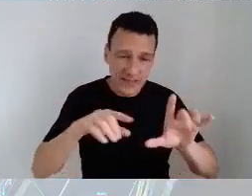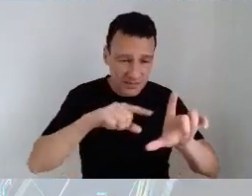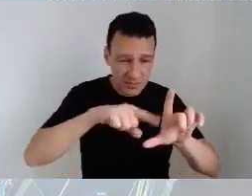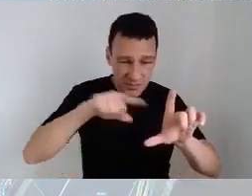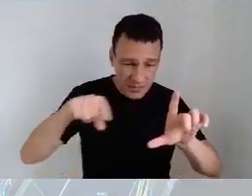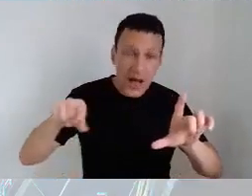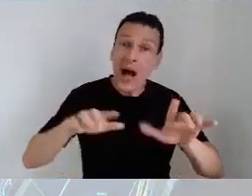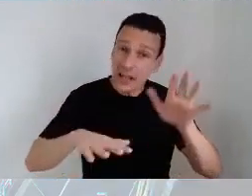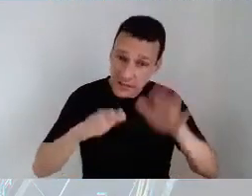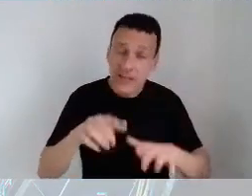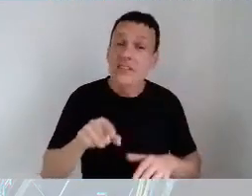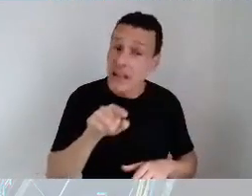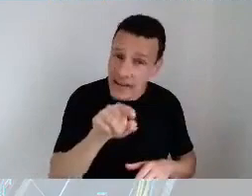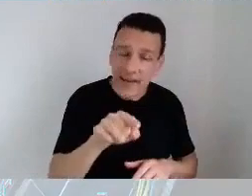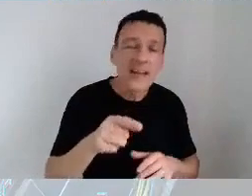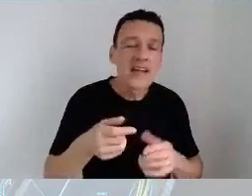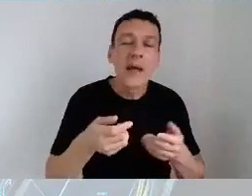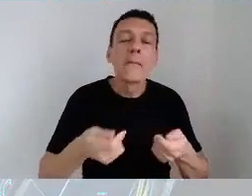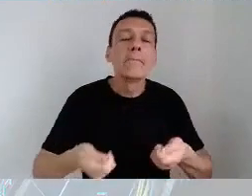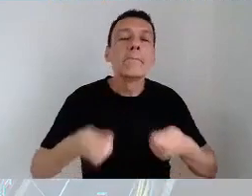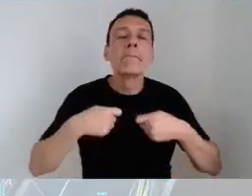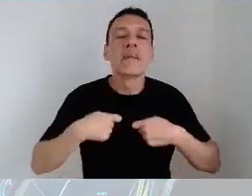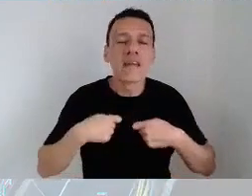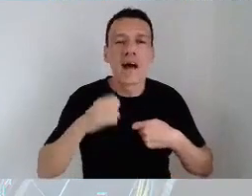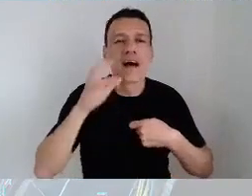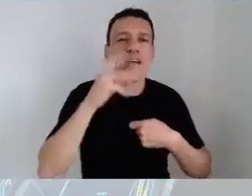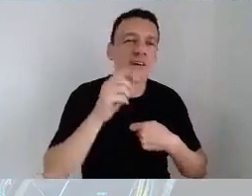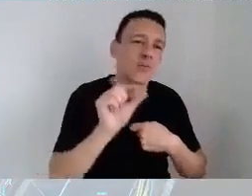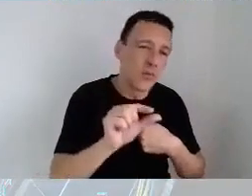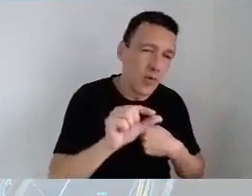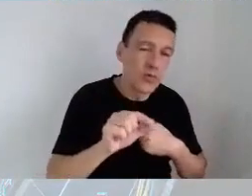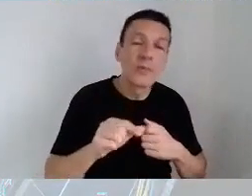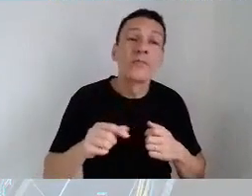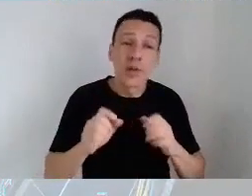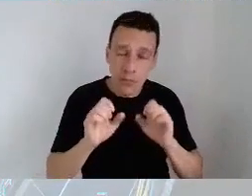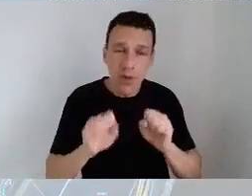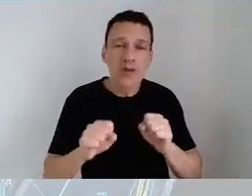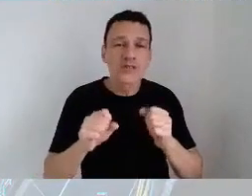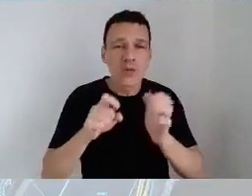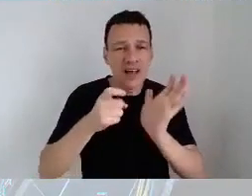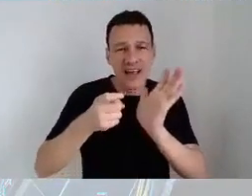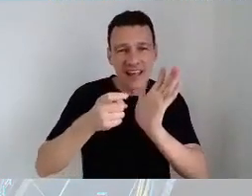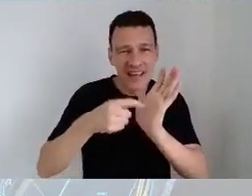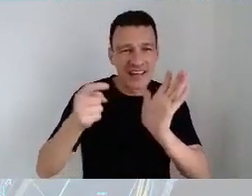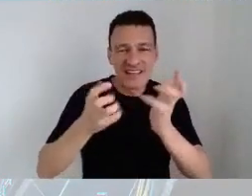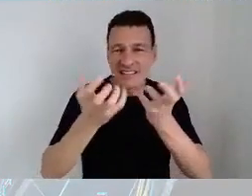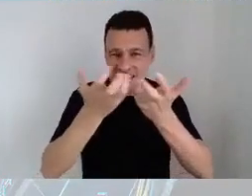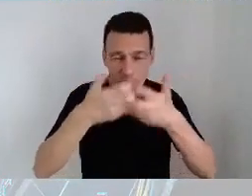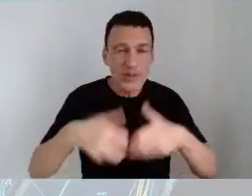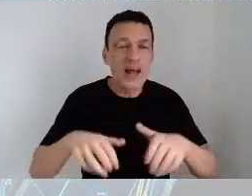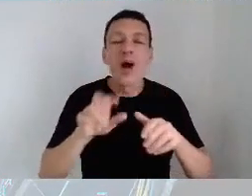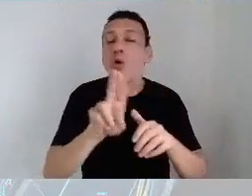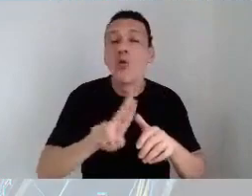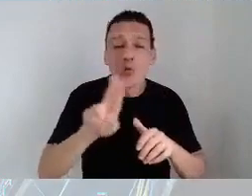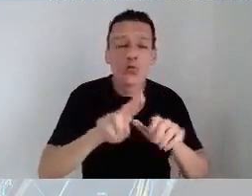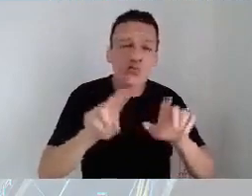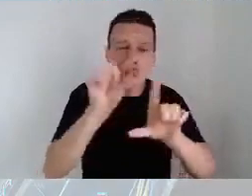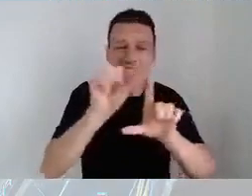Eu posso executar ele via linha de comando. Ixi, agora vai ficar pequeno, hein?